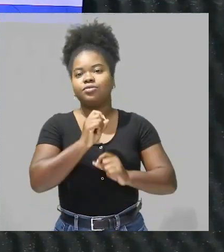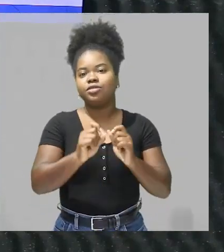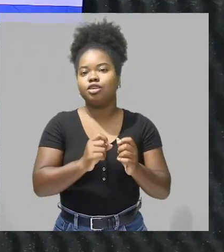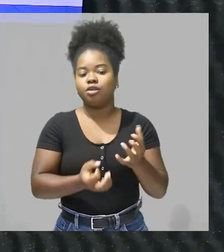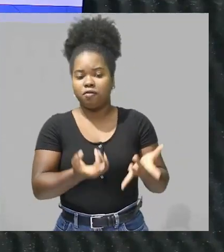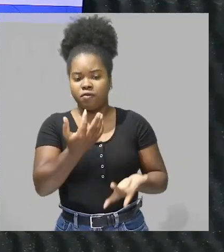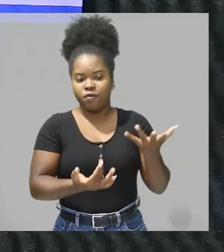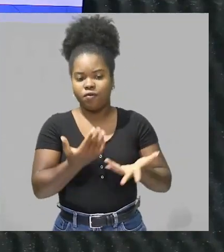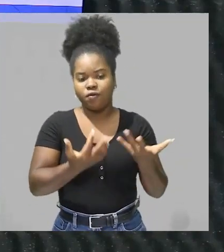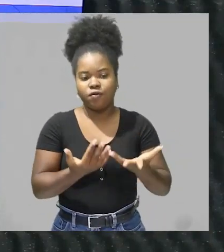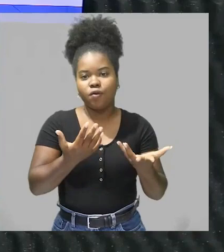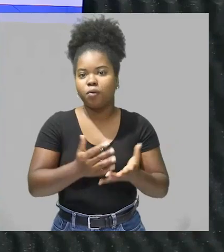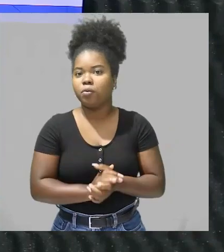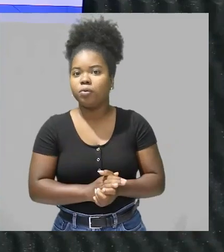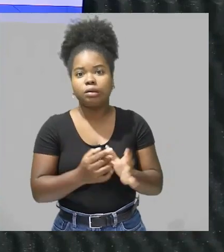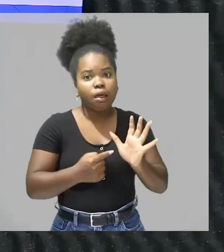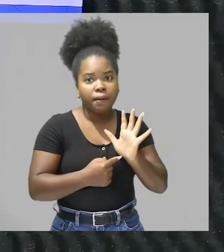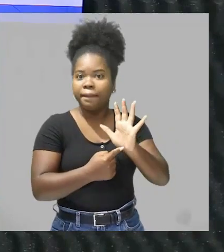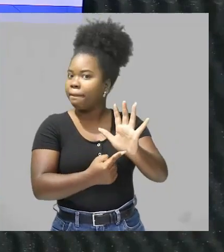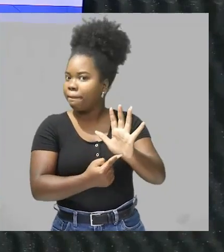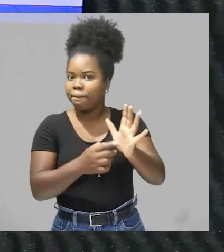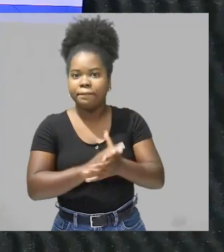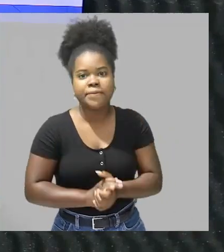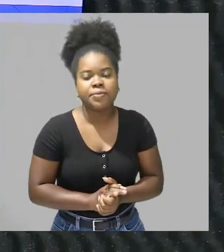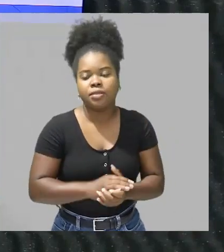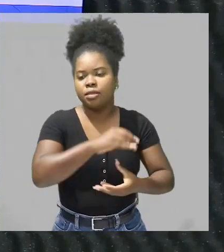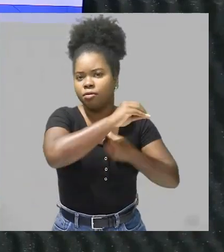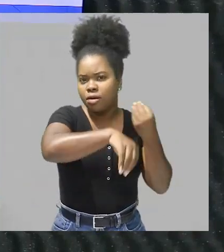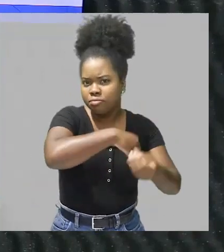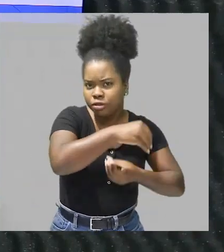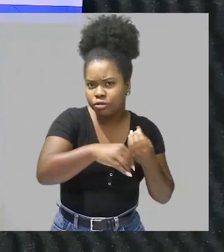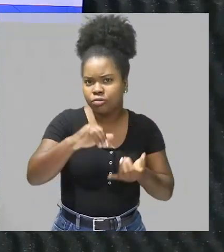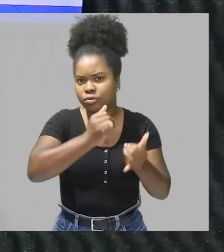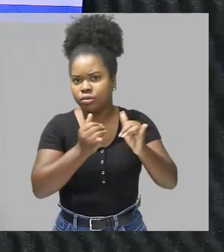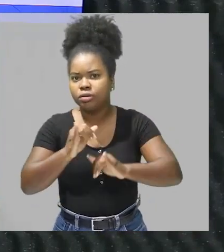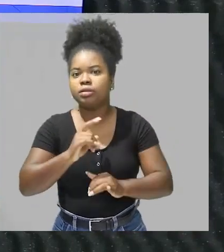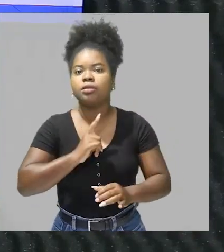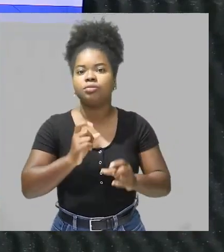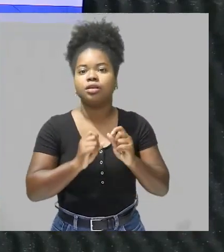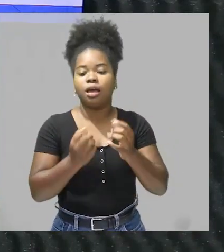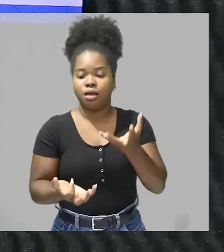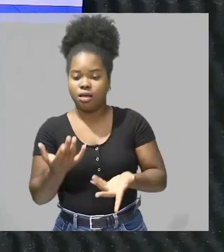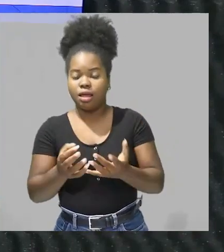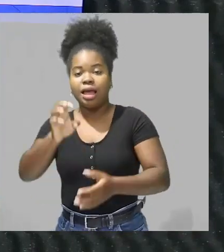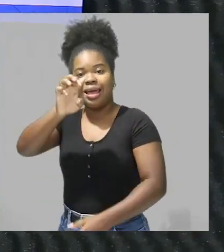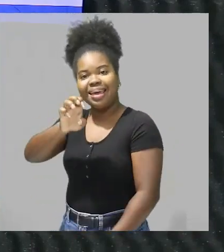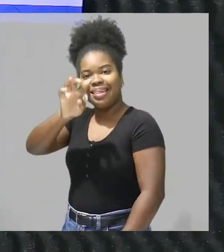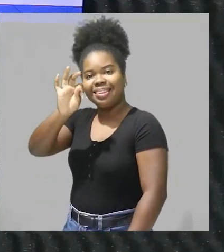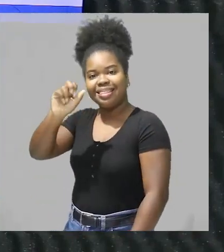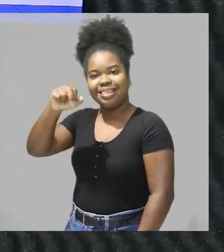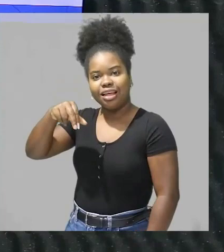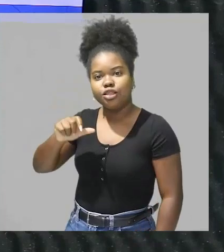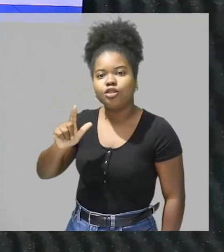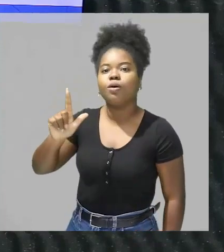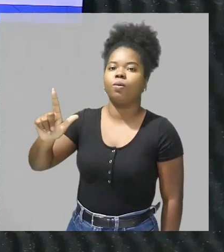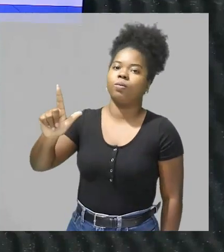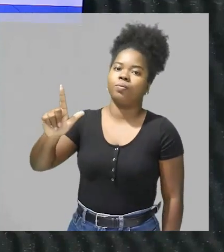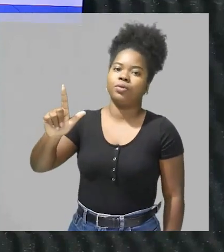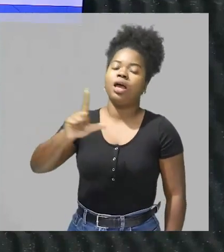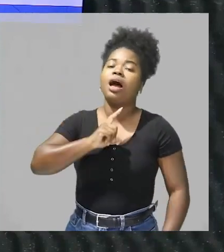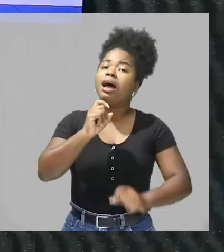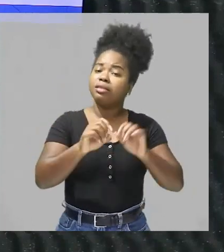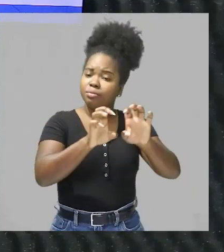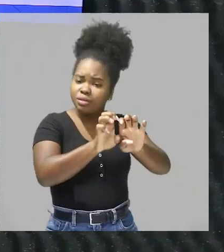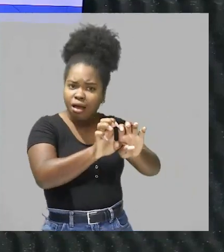invisível a seguinte reação química representa a combustão etanol então nós temos aqui a equação